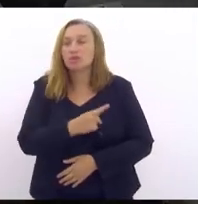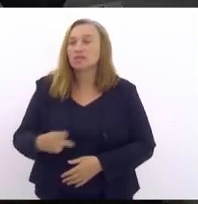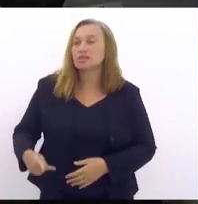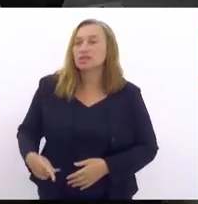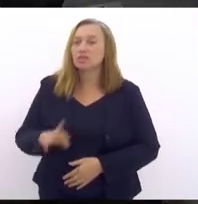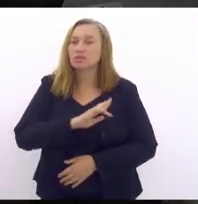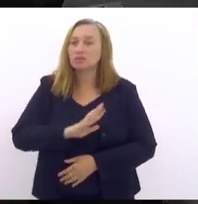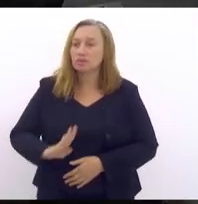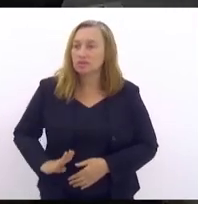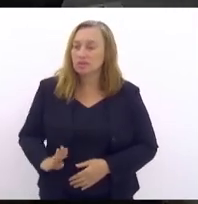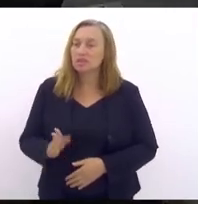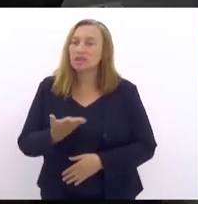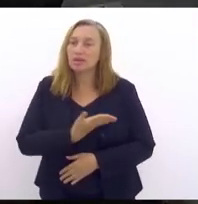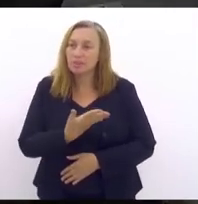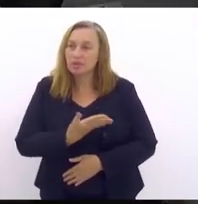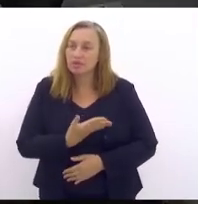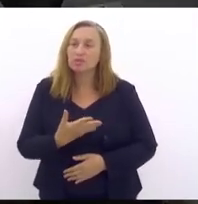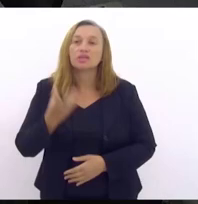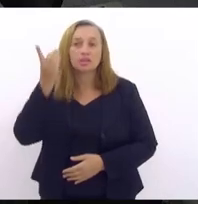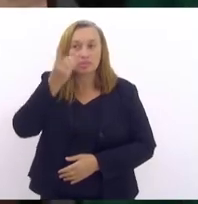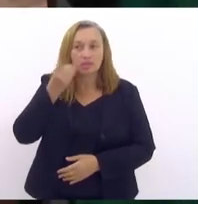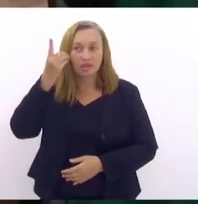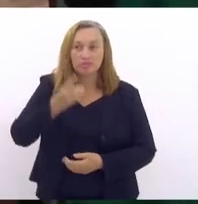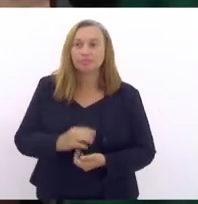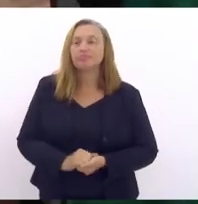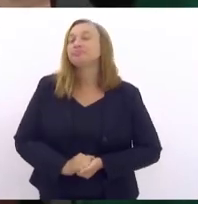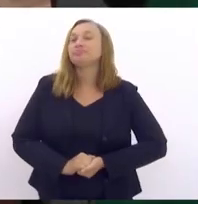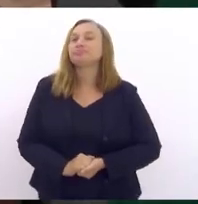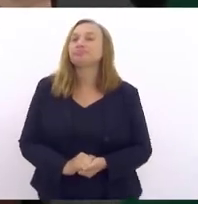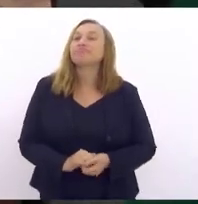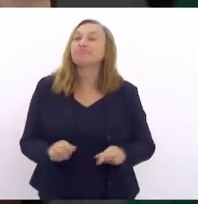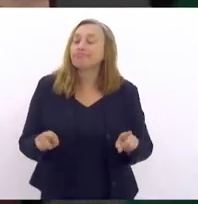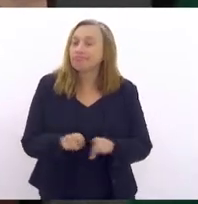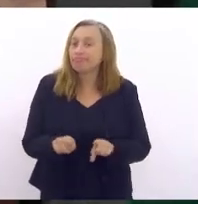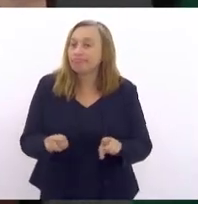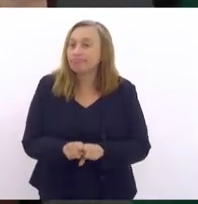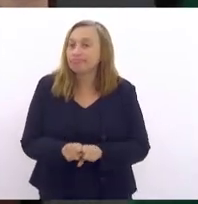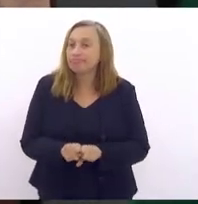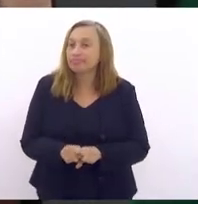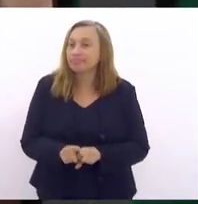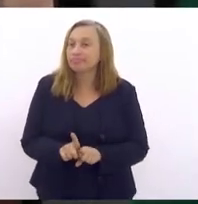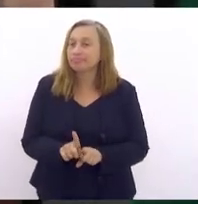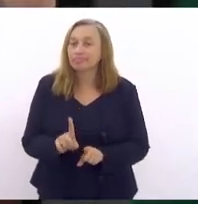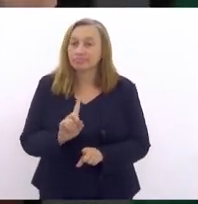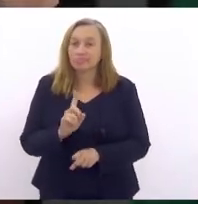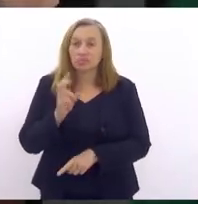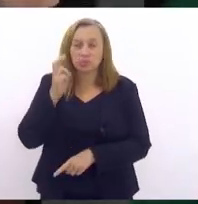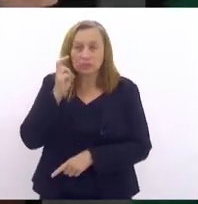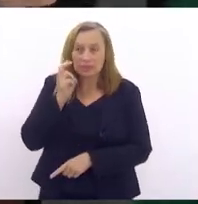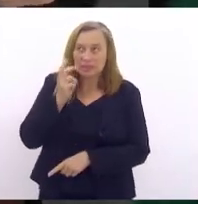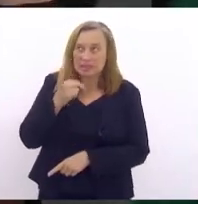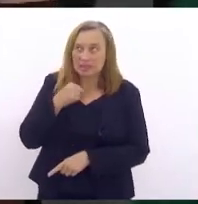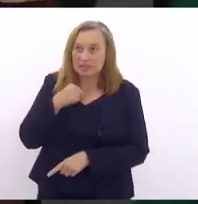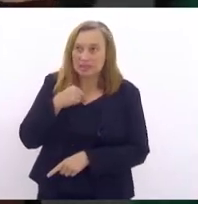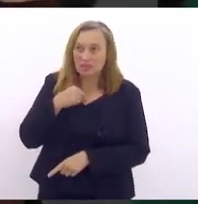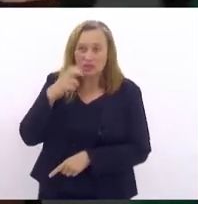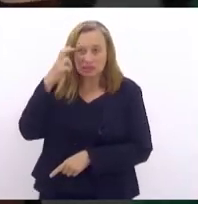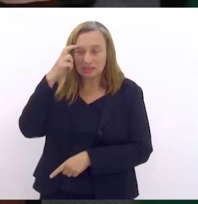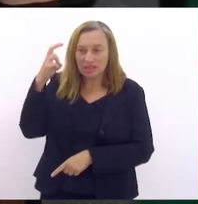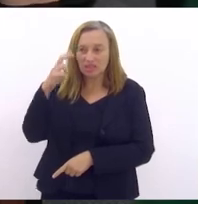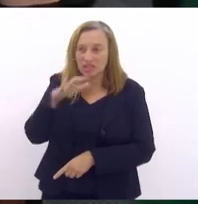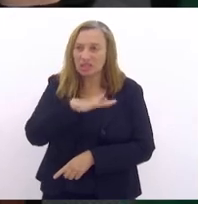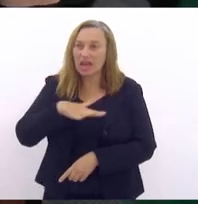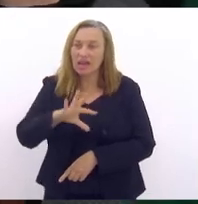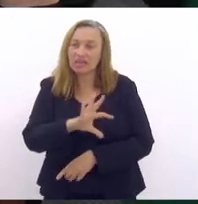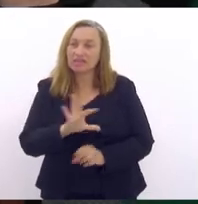Bacelar e queridos colegas deputados e deputadas, também não sou expert na questão da segurança pública, mas